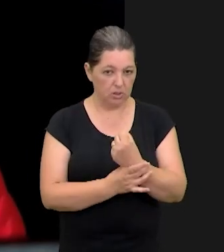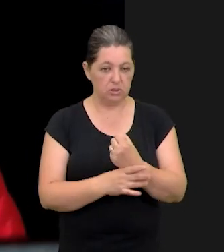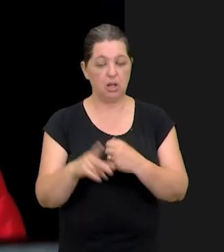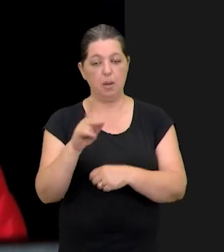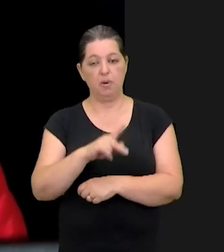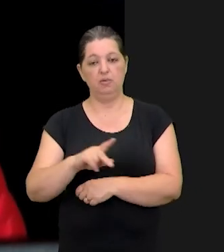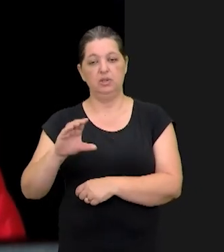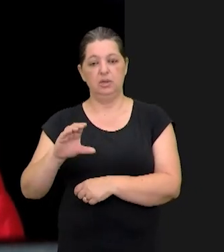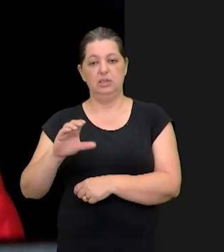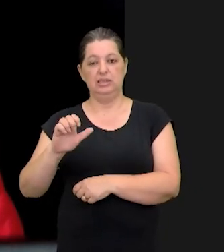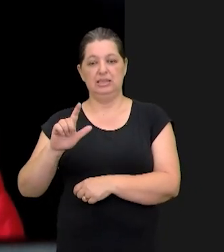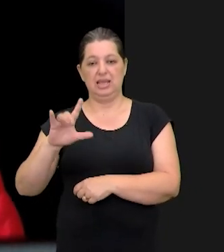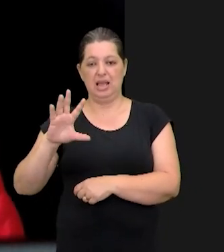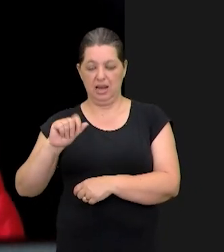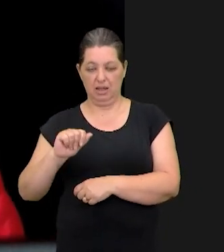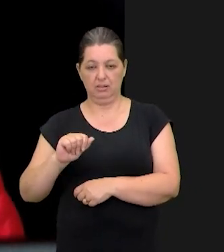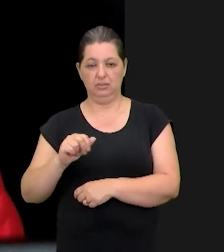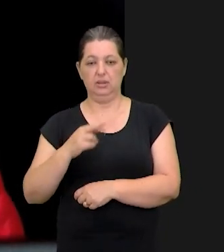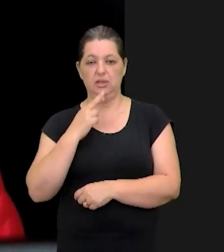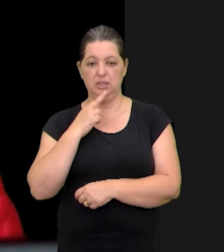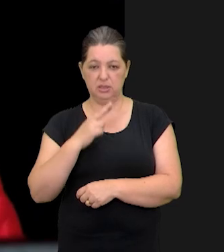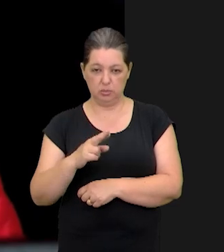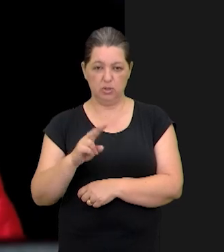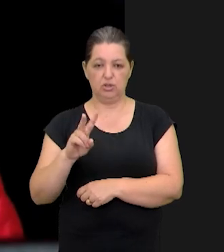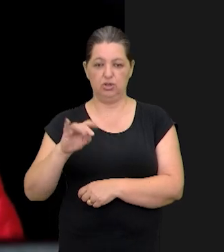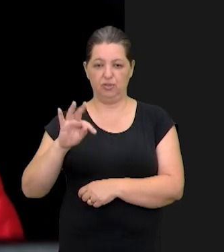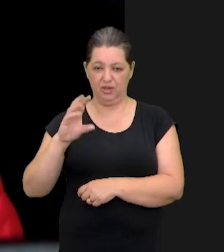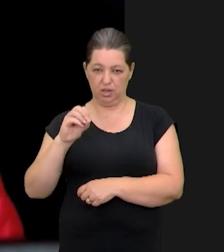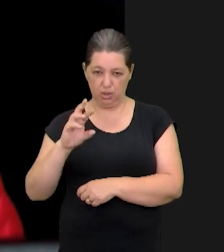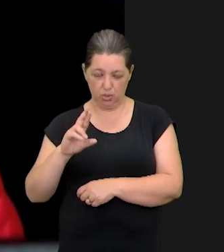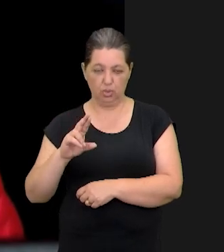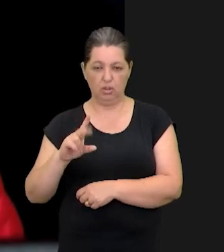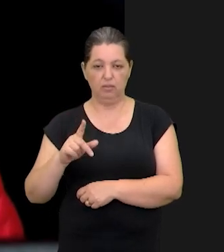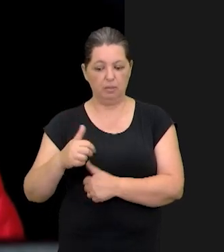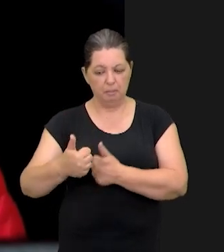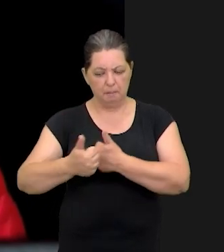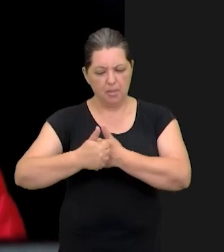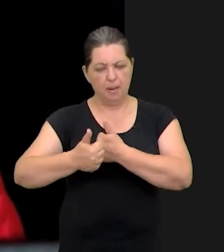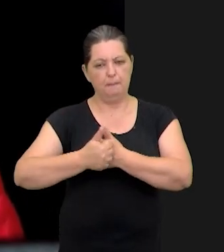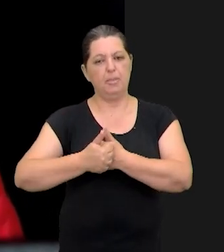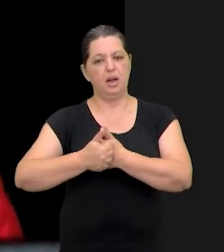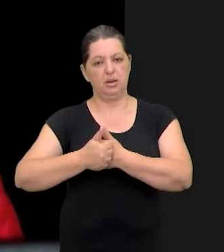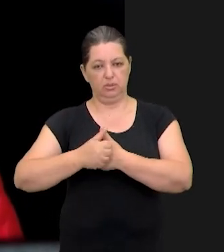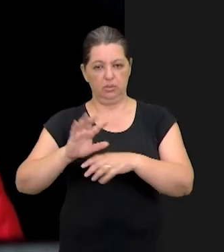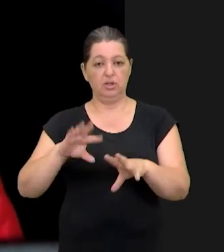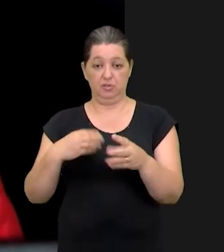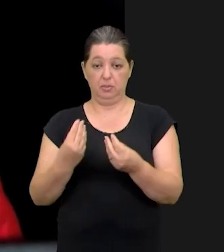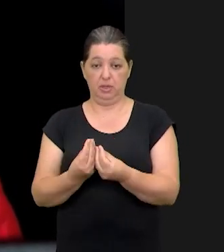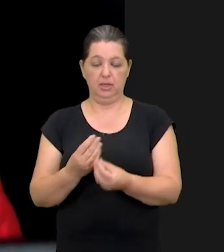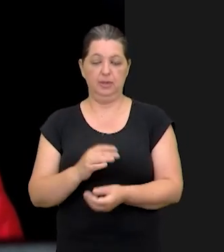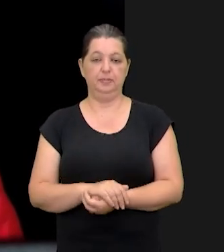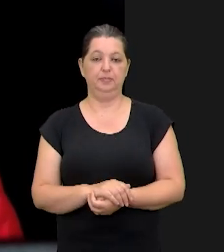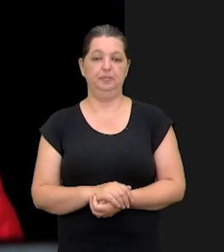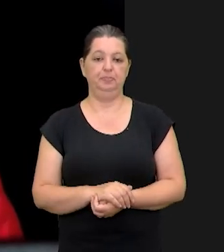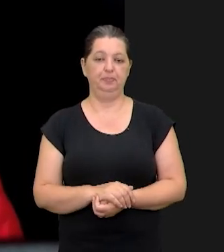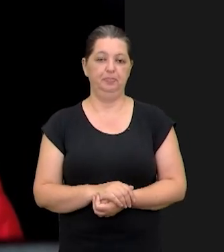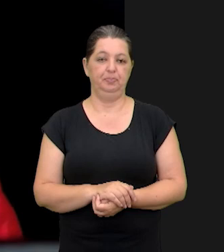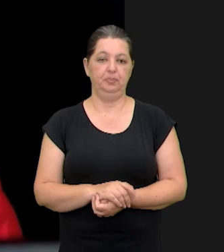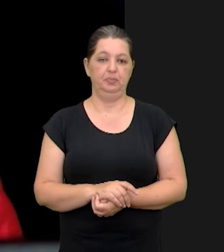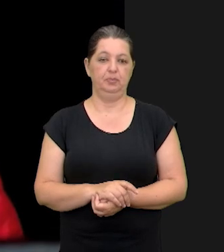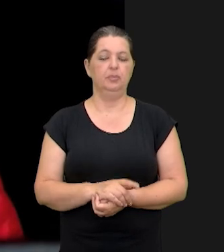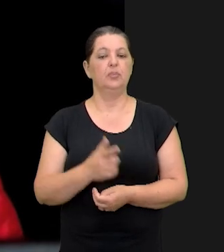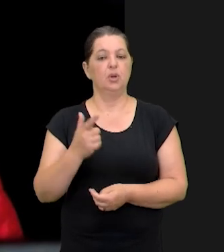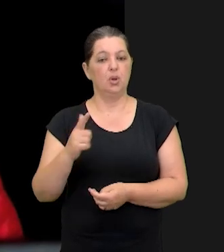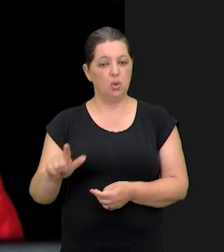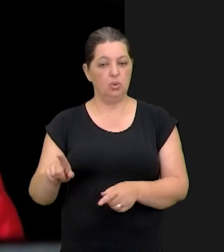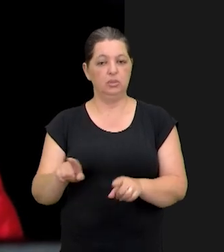Procélia traz aí a resposta do Vitor, que ficou mais próximo da família dele. Já a Proregiane diz que também está, né, se sentindo um